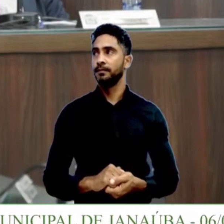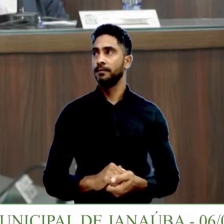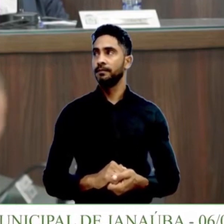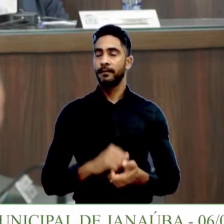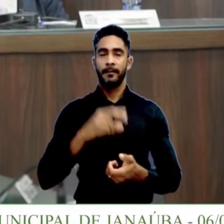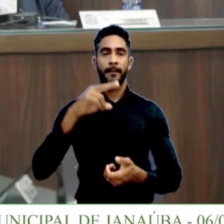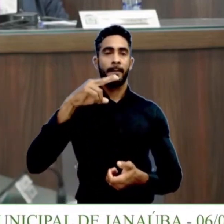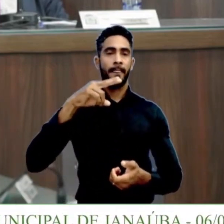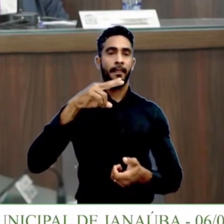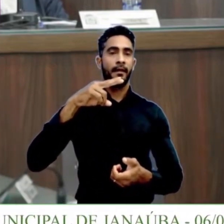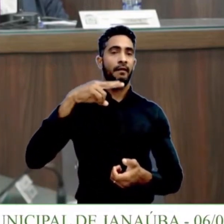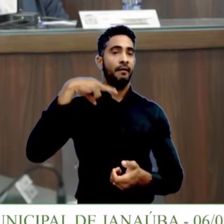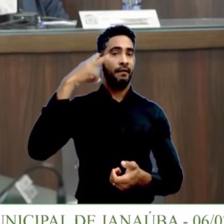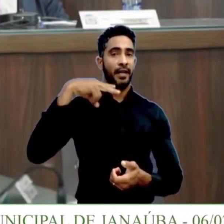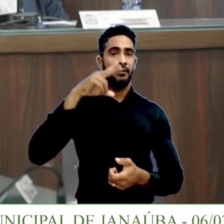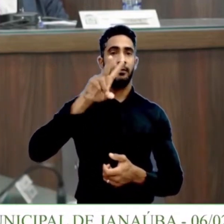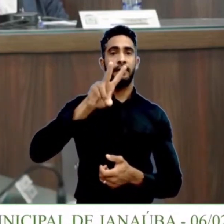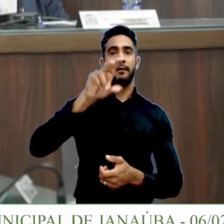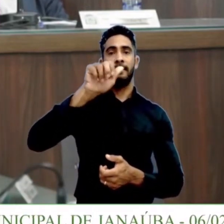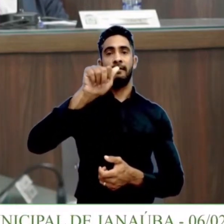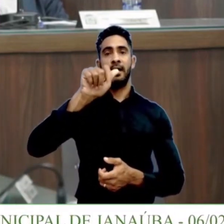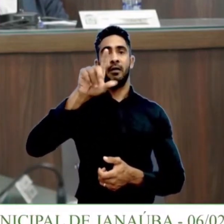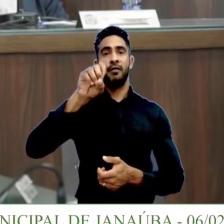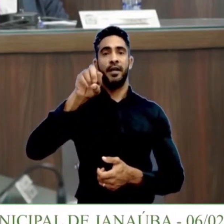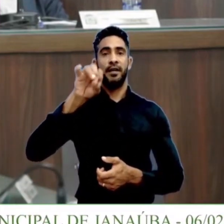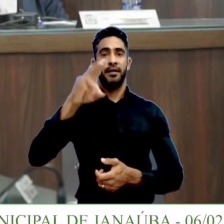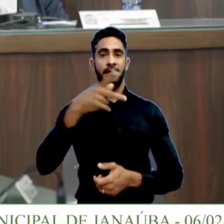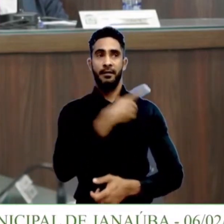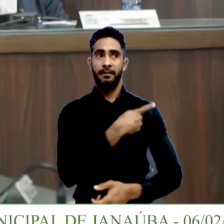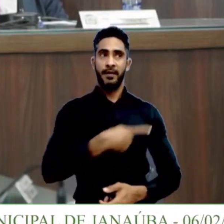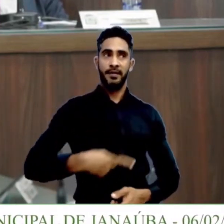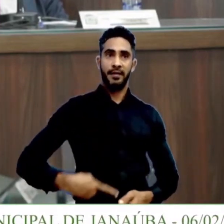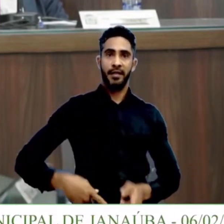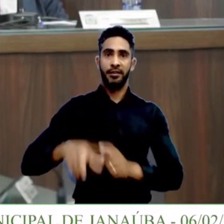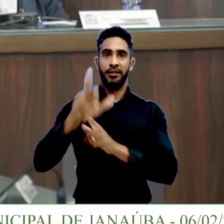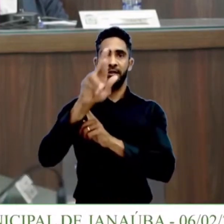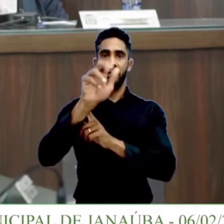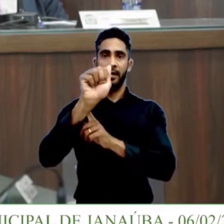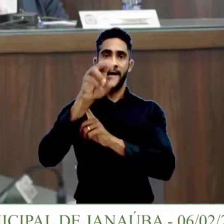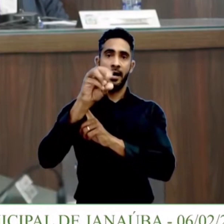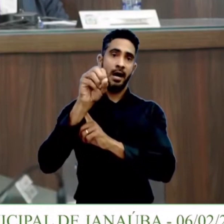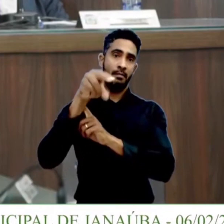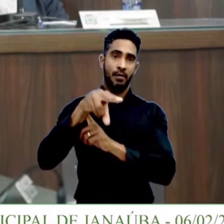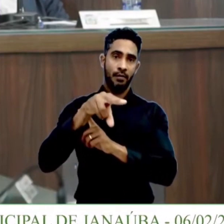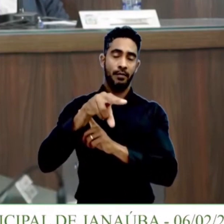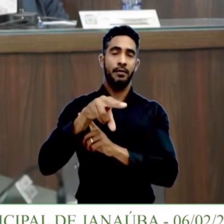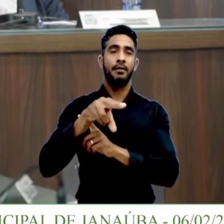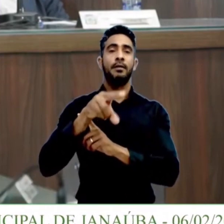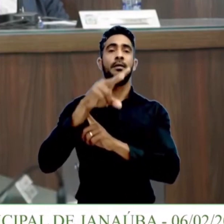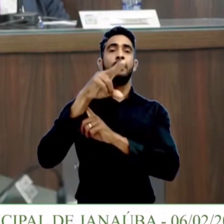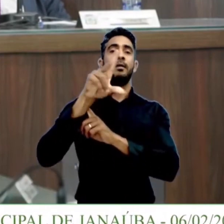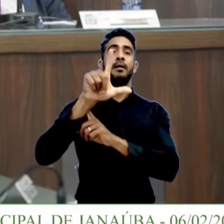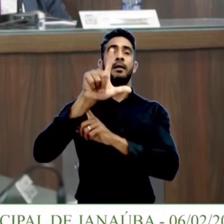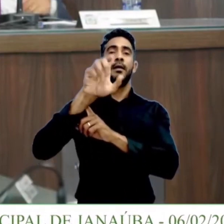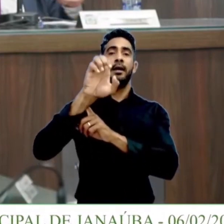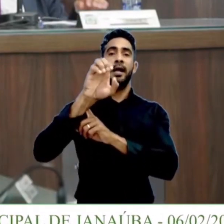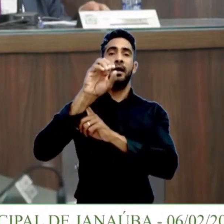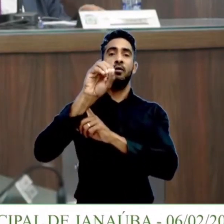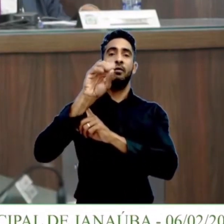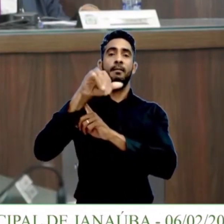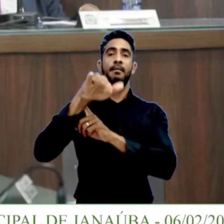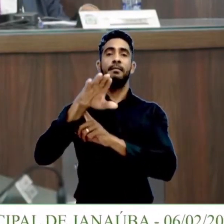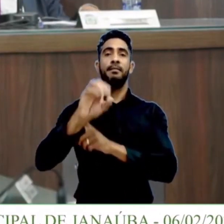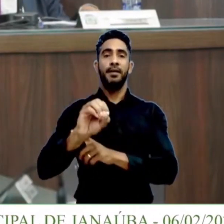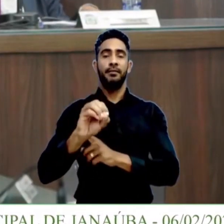Valdeir dos Santos Silva, presidente. Ramon Alexandre Araújo, membro. Léo Bino Antunes de Bem,